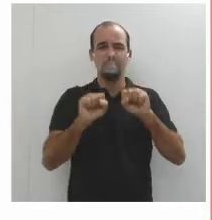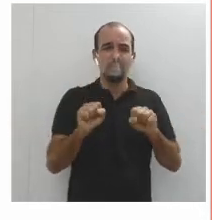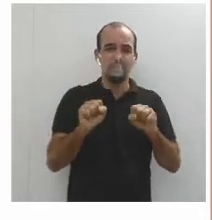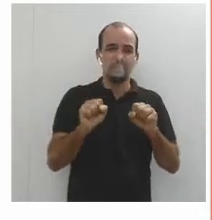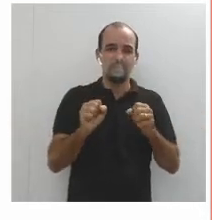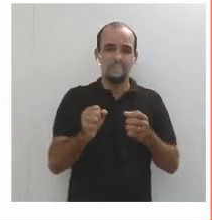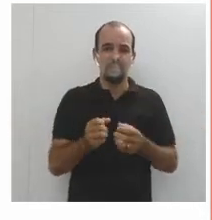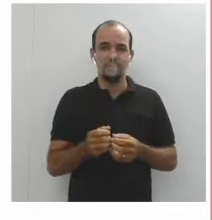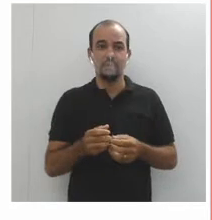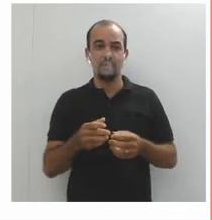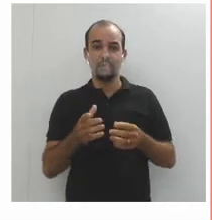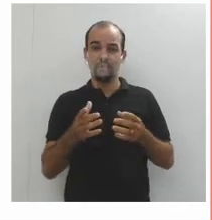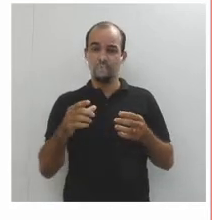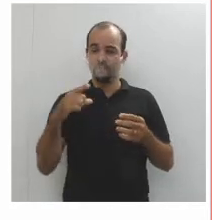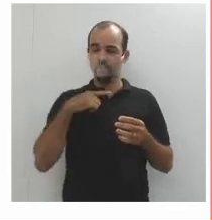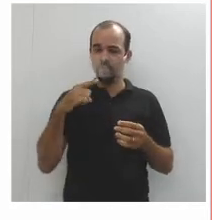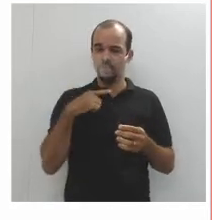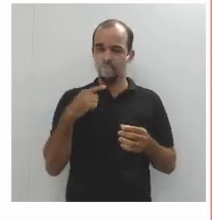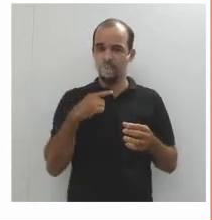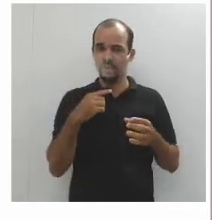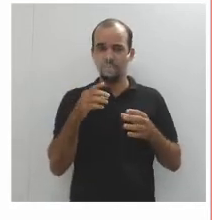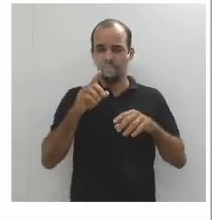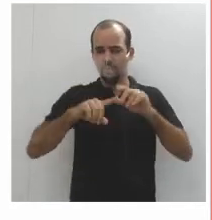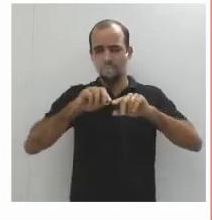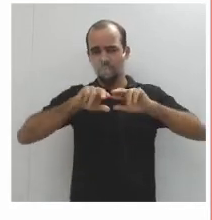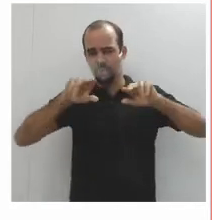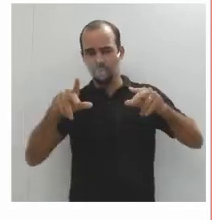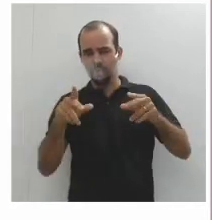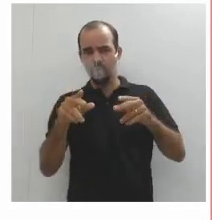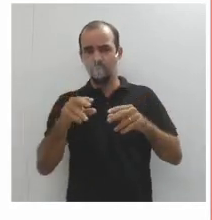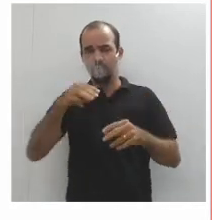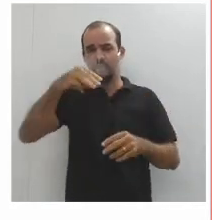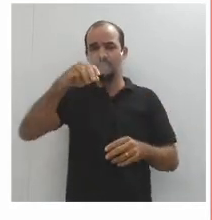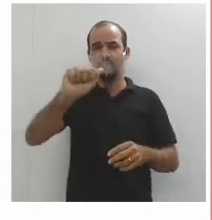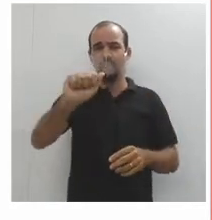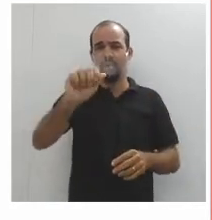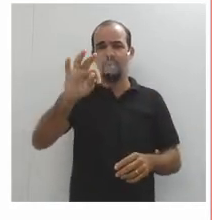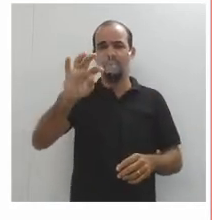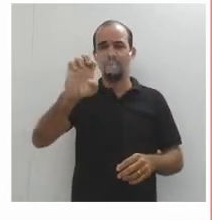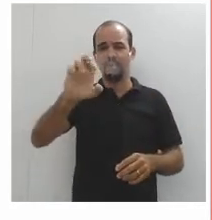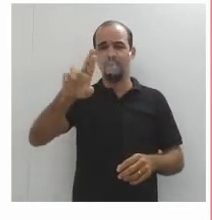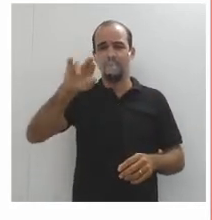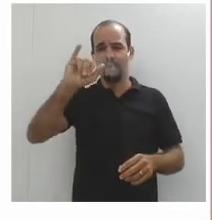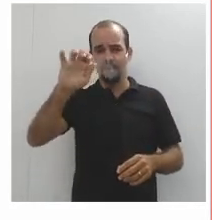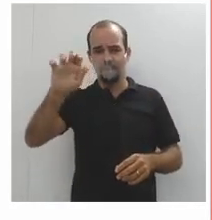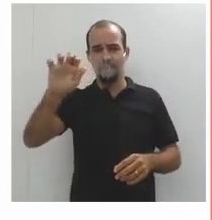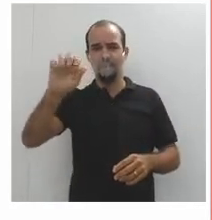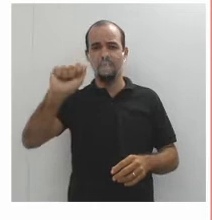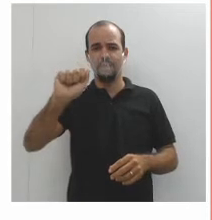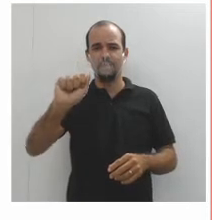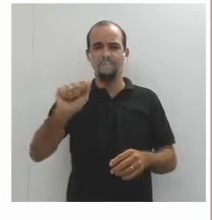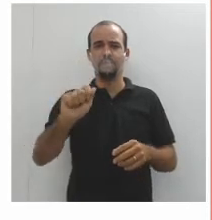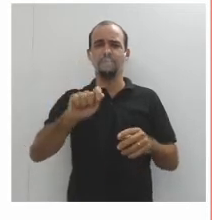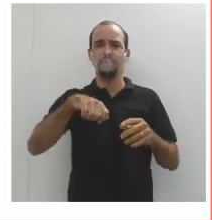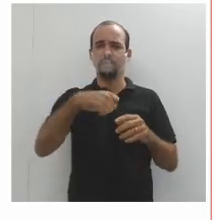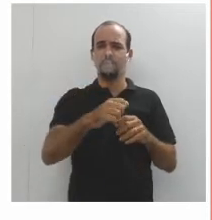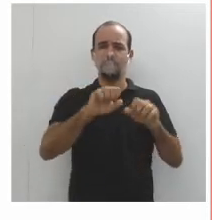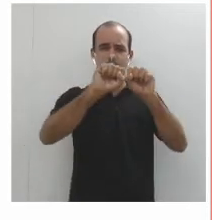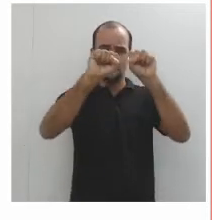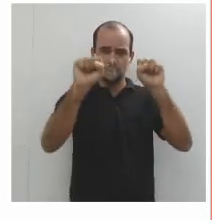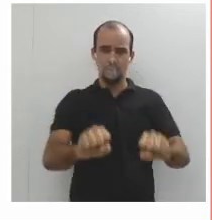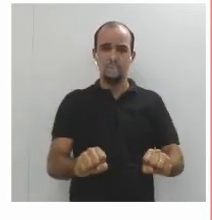porção limitada de matéria, nós chamamos de sistema. Quando eu tenho